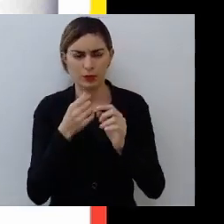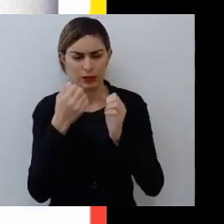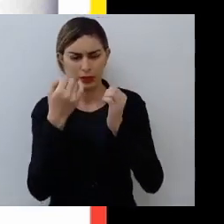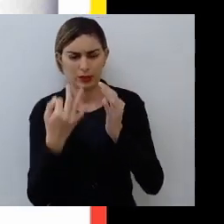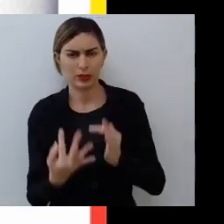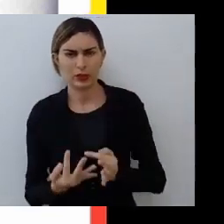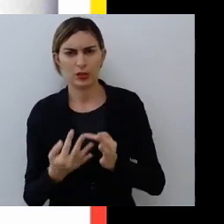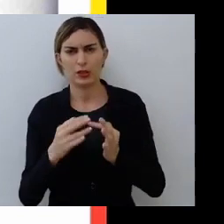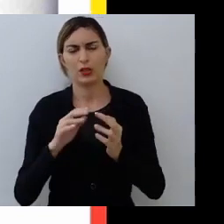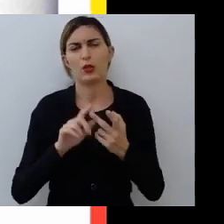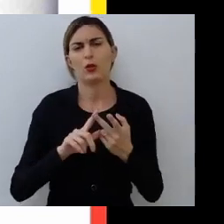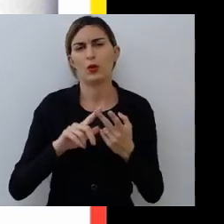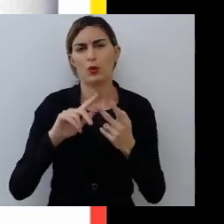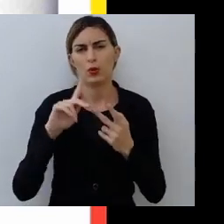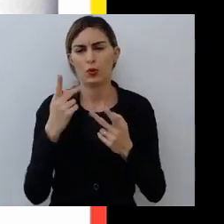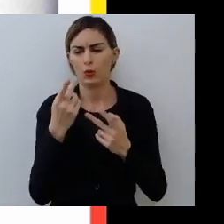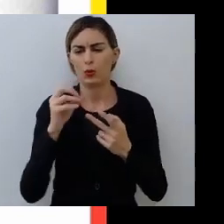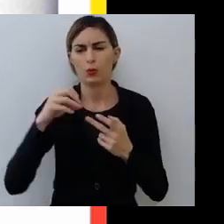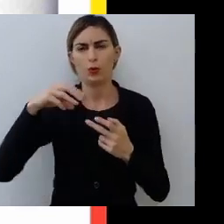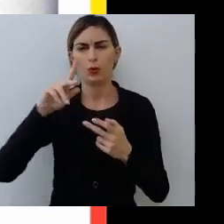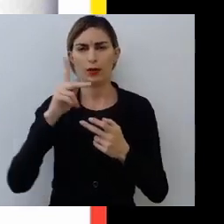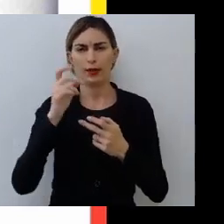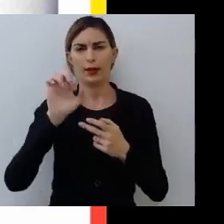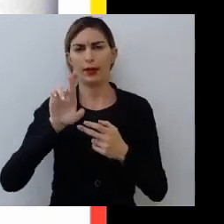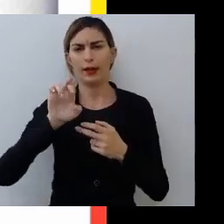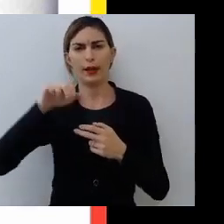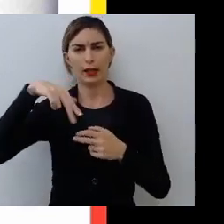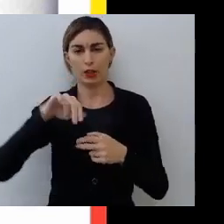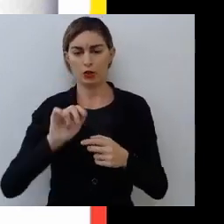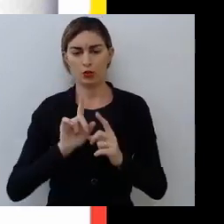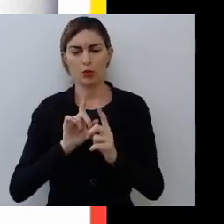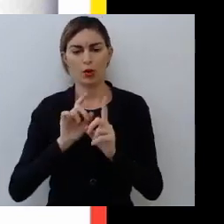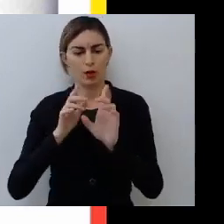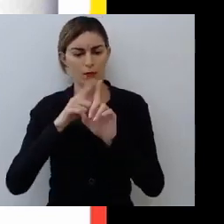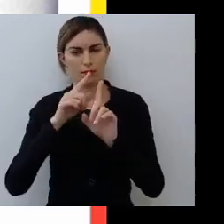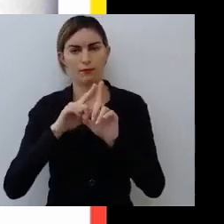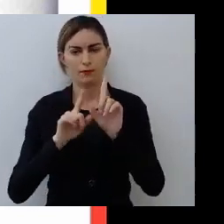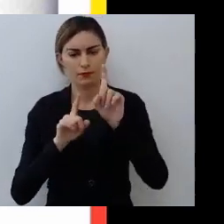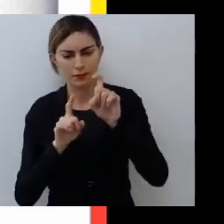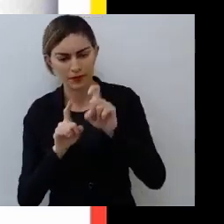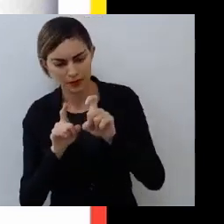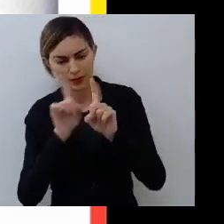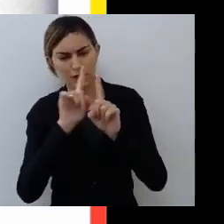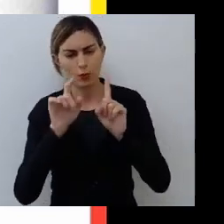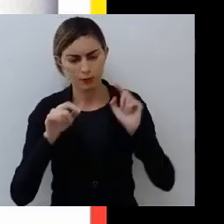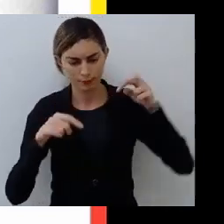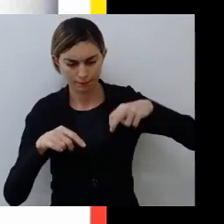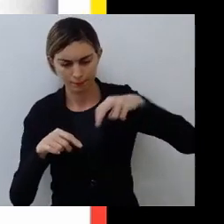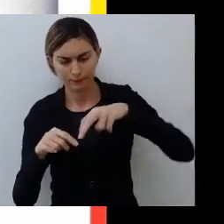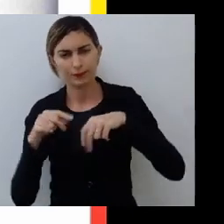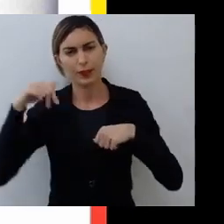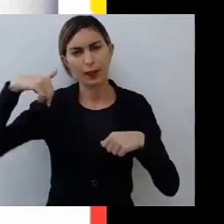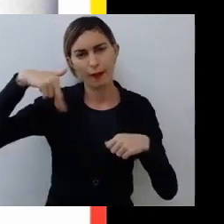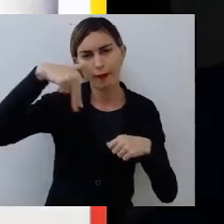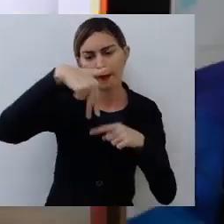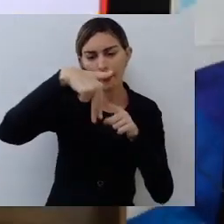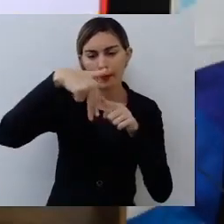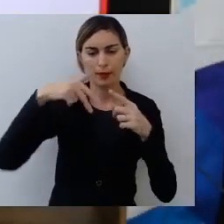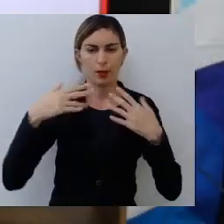Homo erectus, o homem de postura ereta, o homo que anda